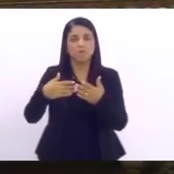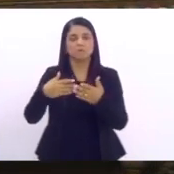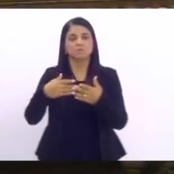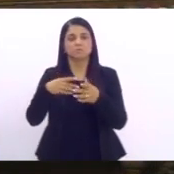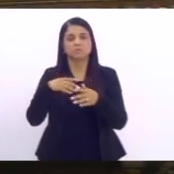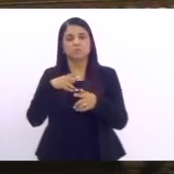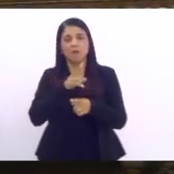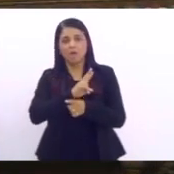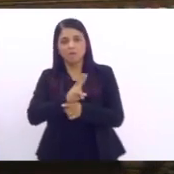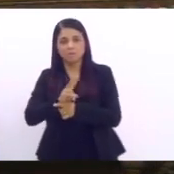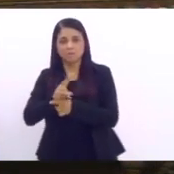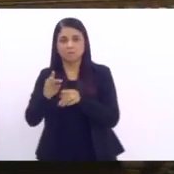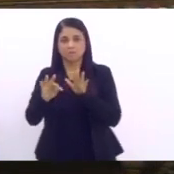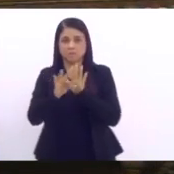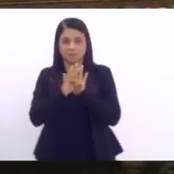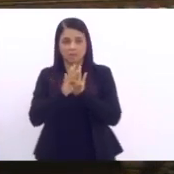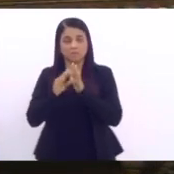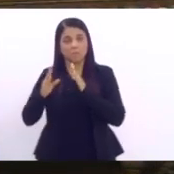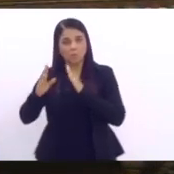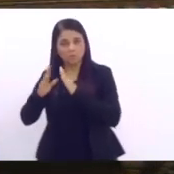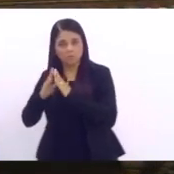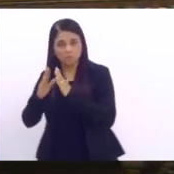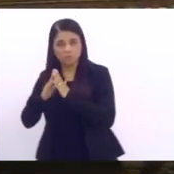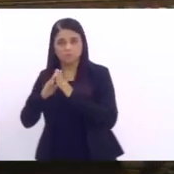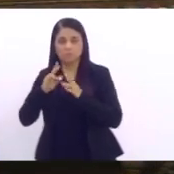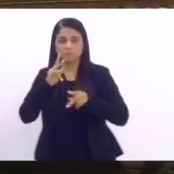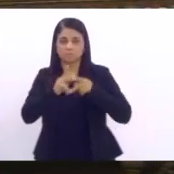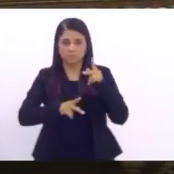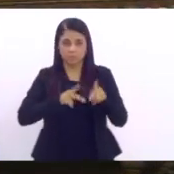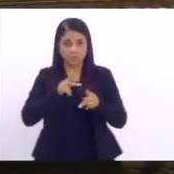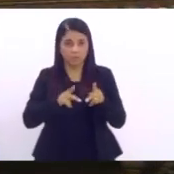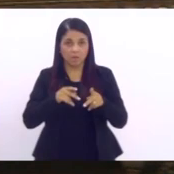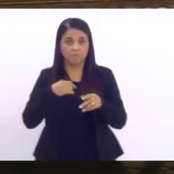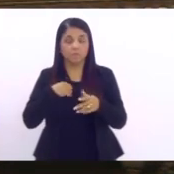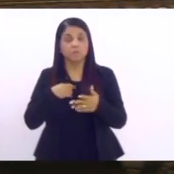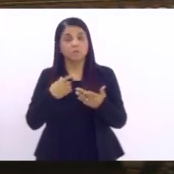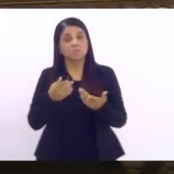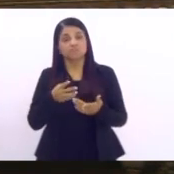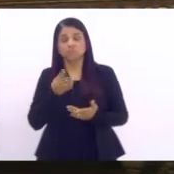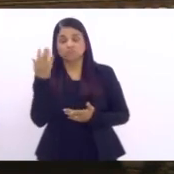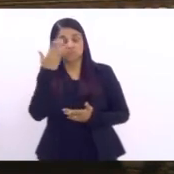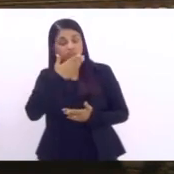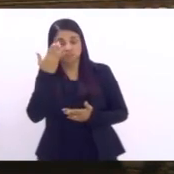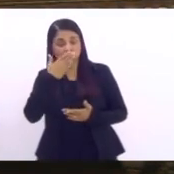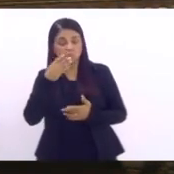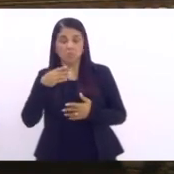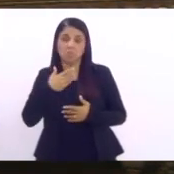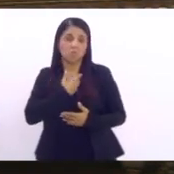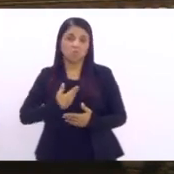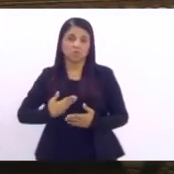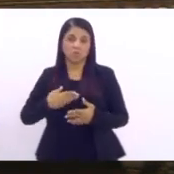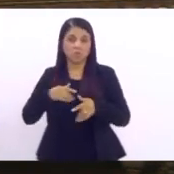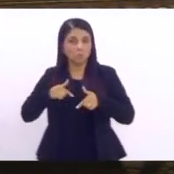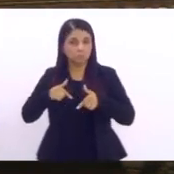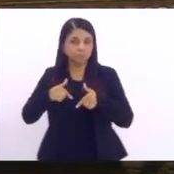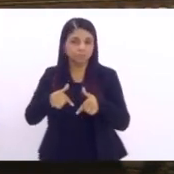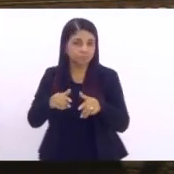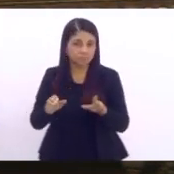moradias populares que, inclusive, a gente não vê o governador implementando. Então, é fundamental que a